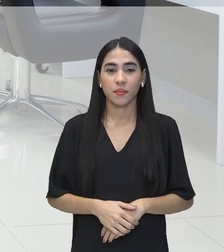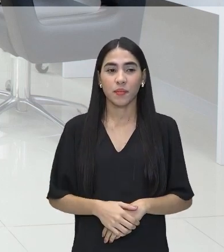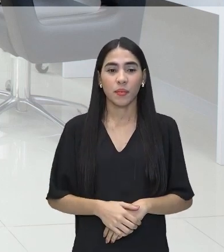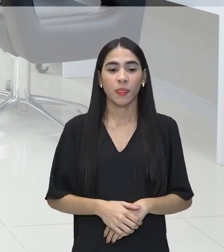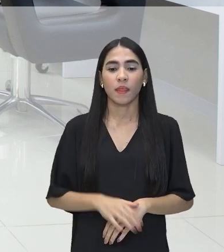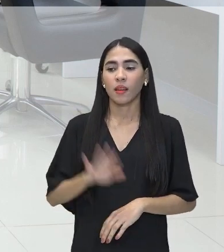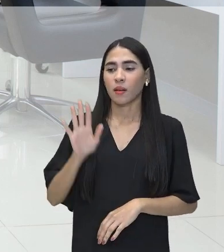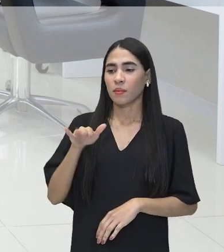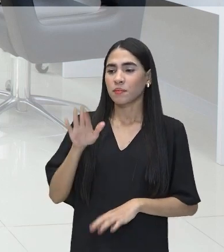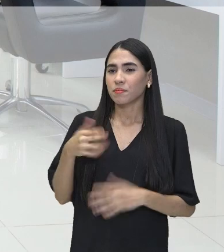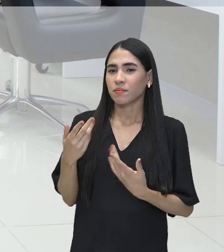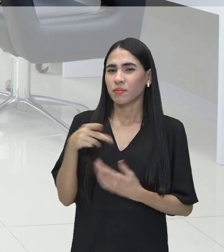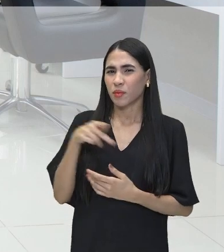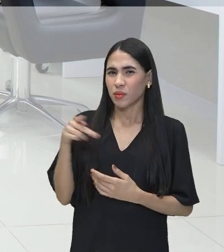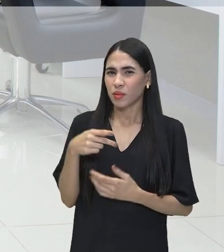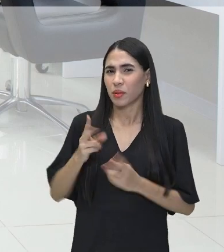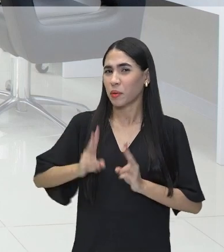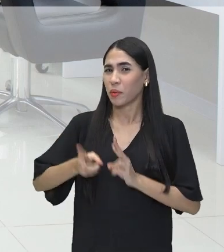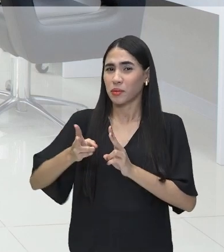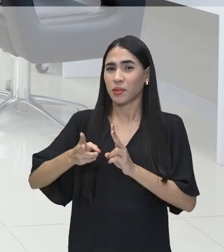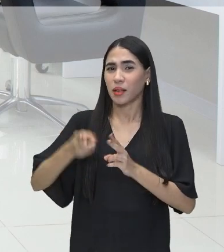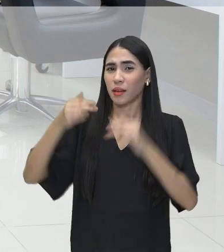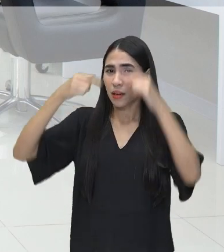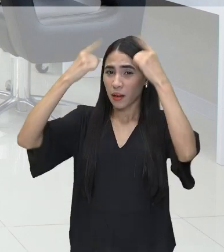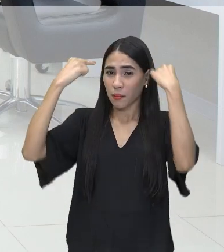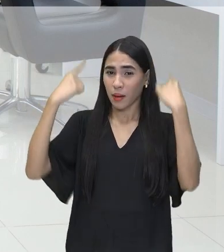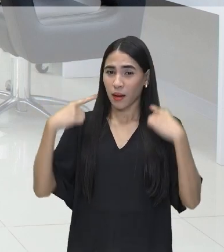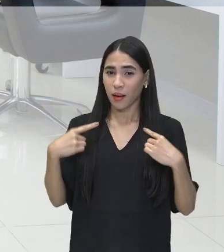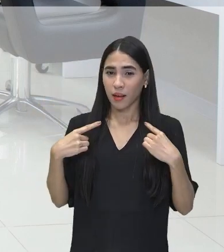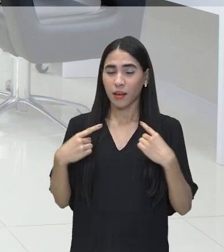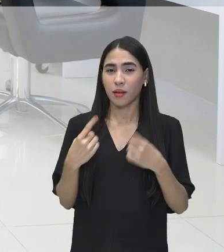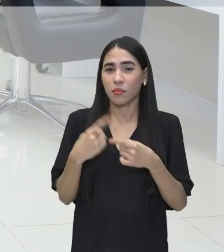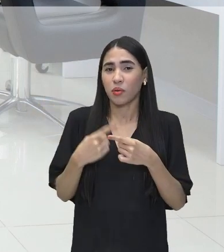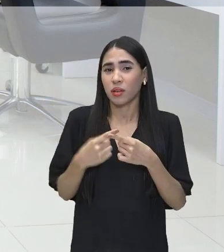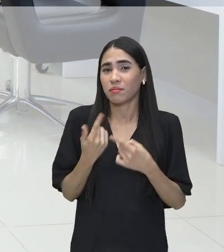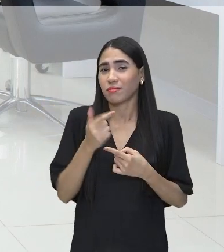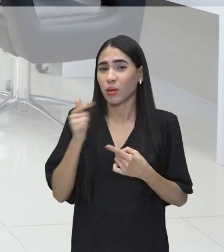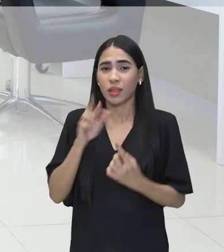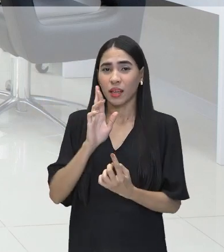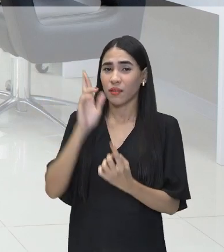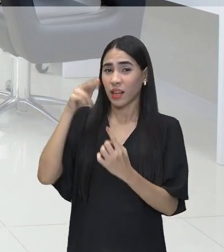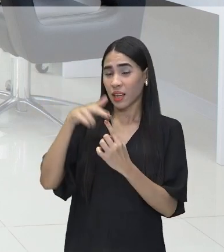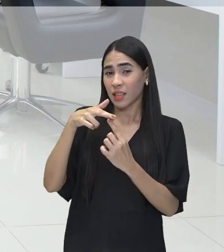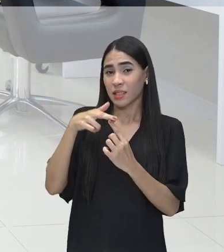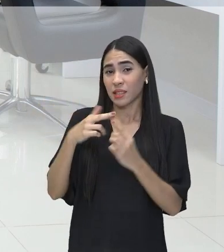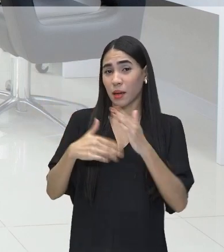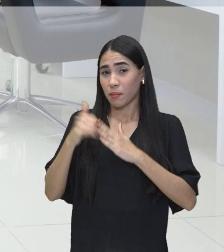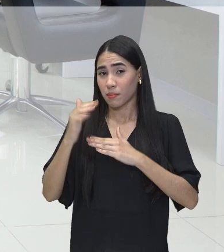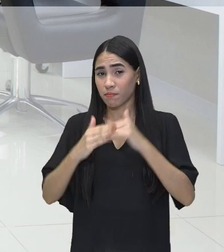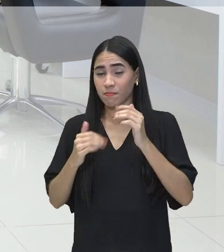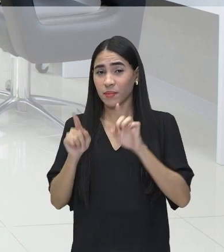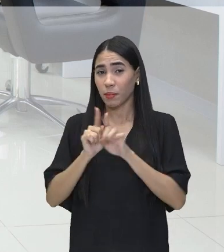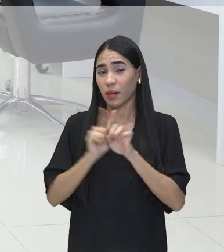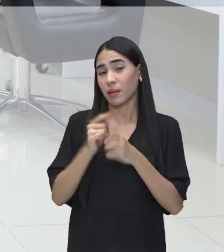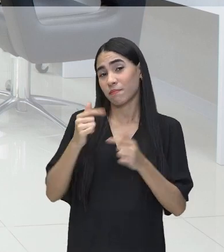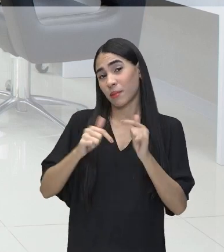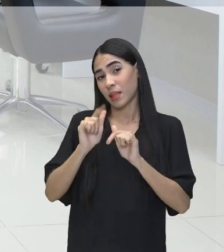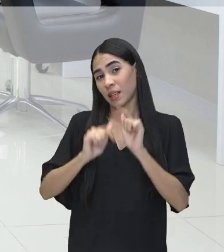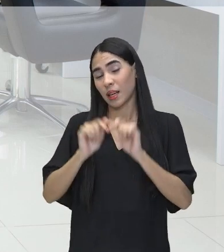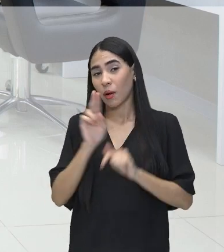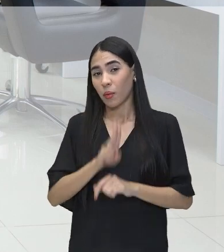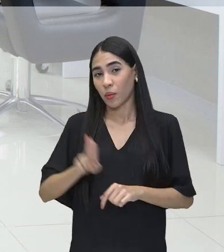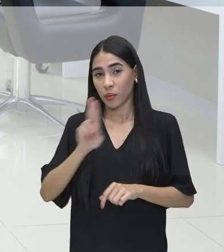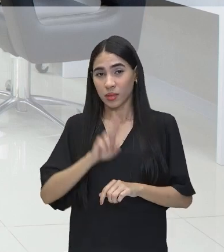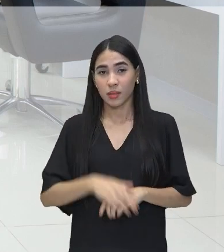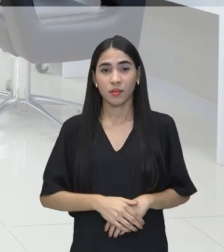Professora, vou querer ficar mesmo com meu cabelo ondulado, pois não tenho referências da cabeleireira e dos produtos que ela vai utilizar. Ai,